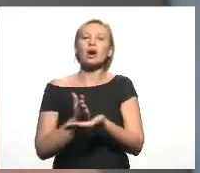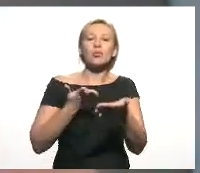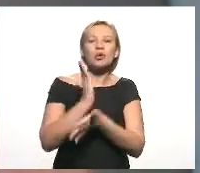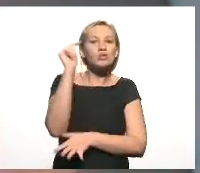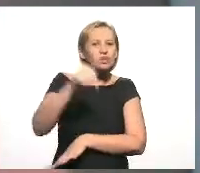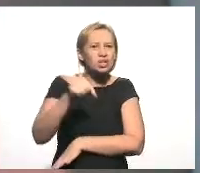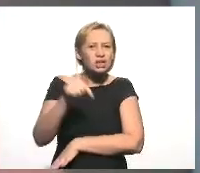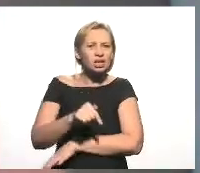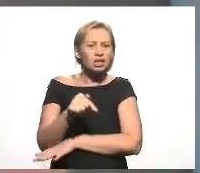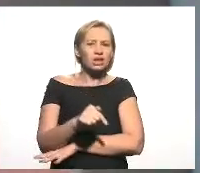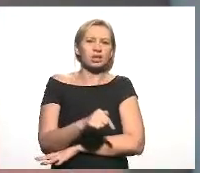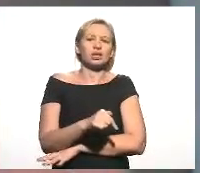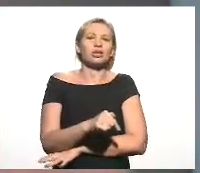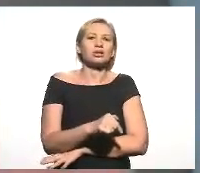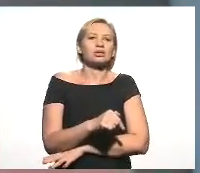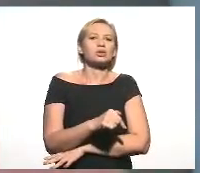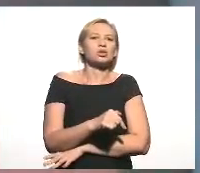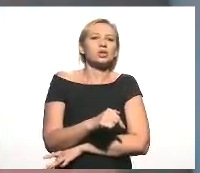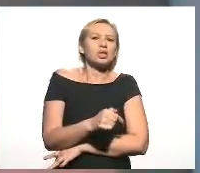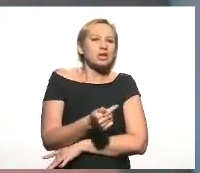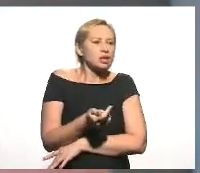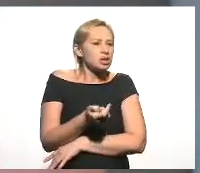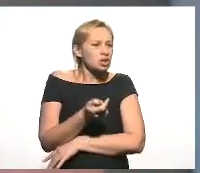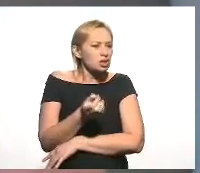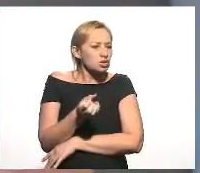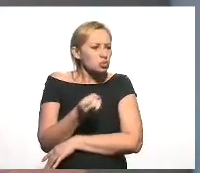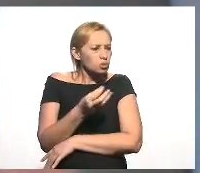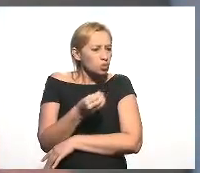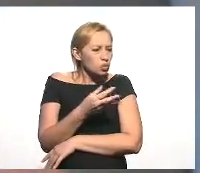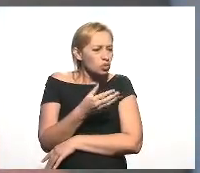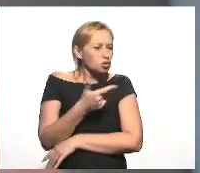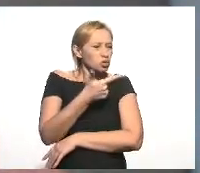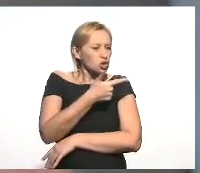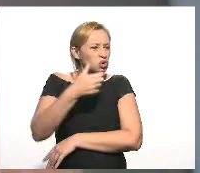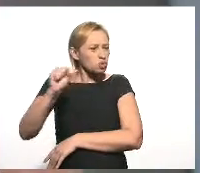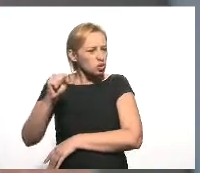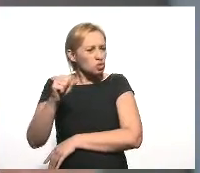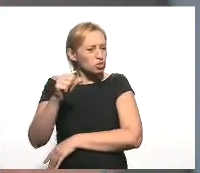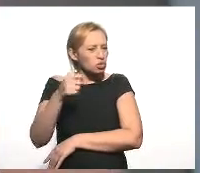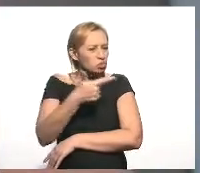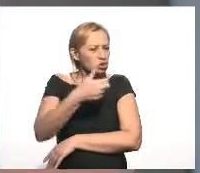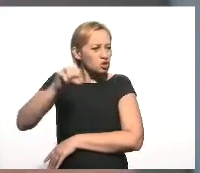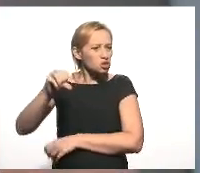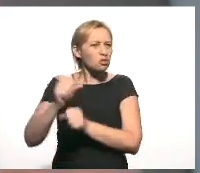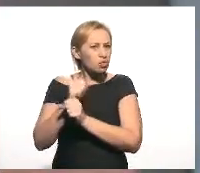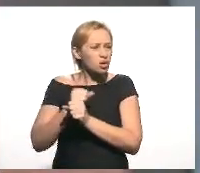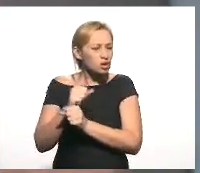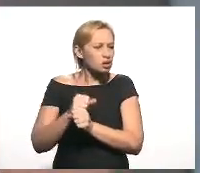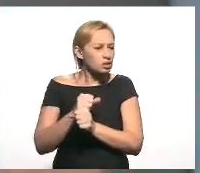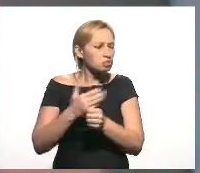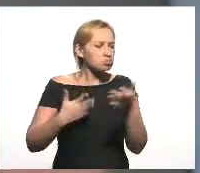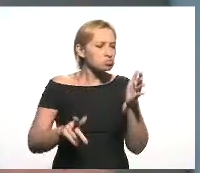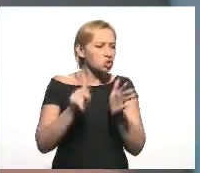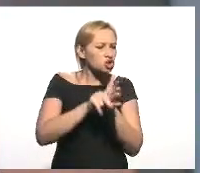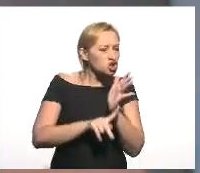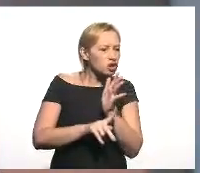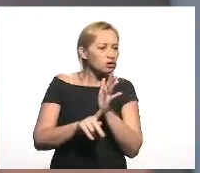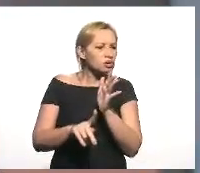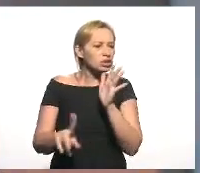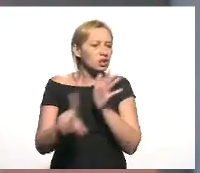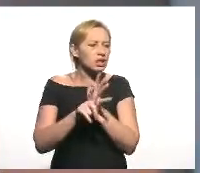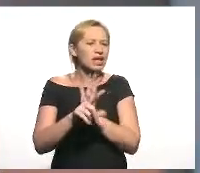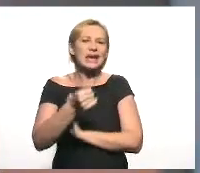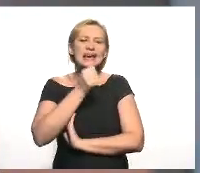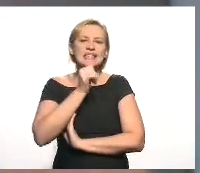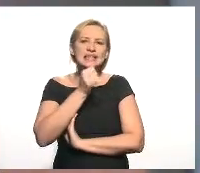aqui, recentemente, na verdade, de 2018 para 2019, um projeto de lei que estabeleceu, por exemplo, a